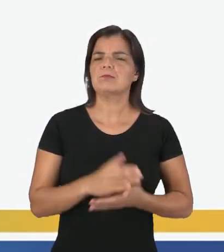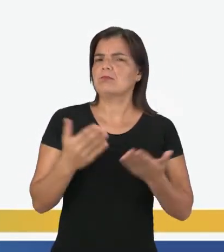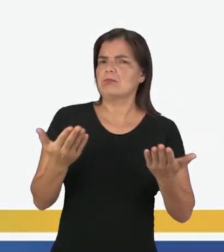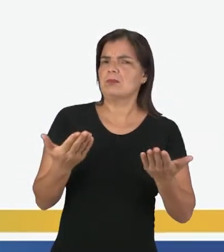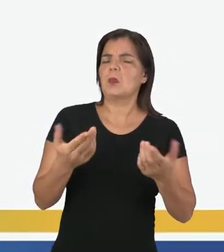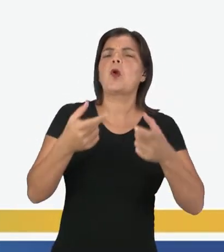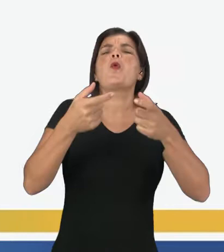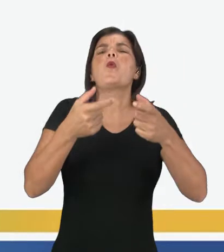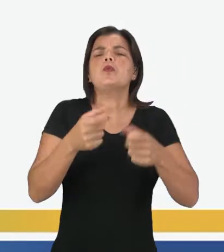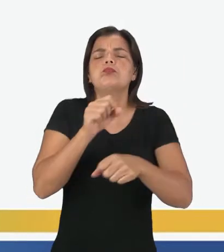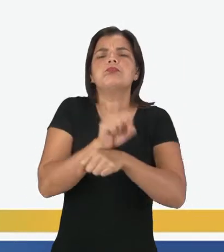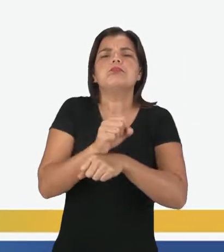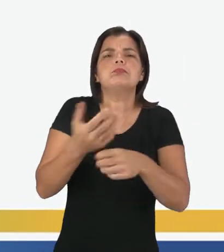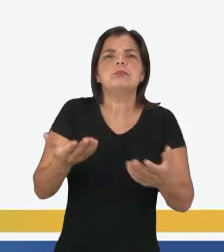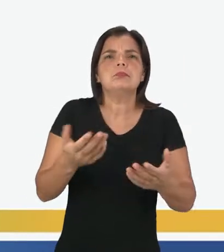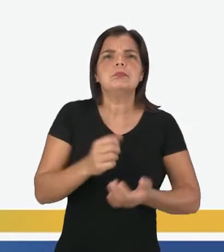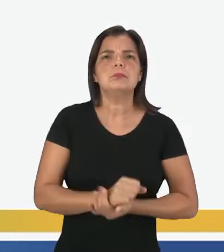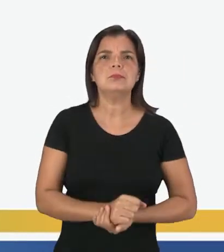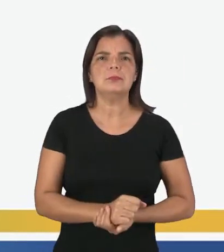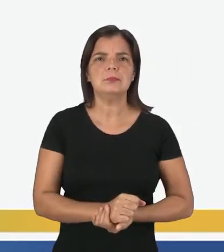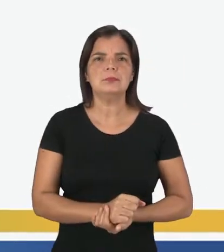Ué, onde ele foi parar?